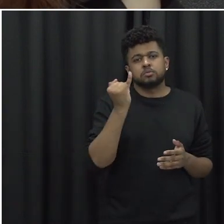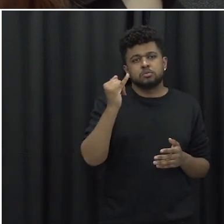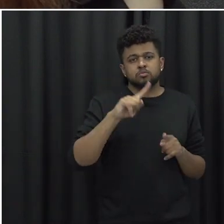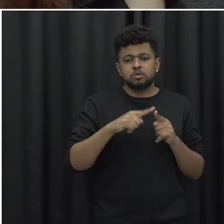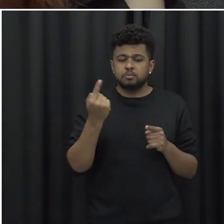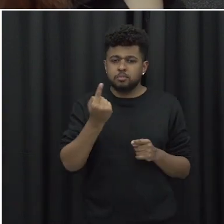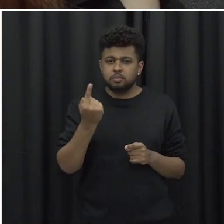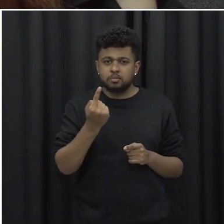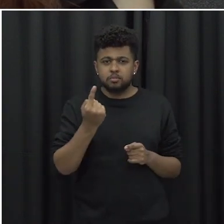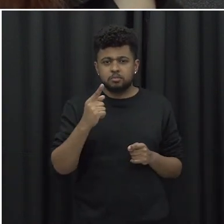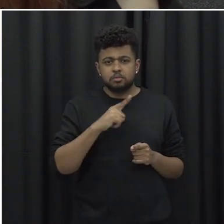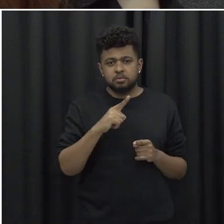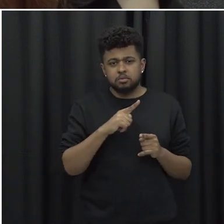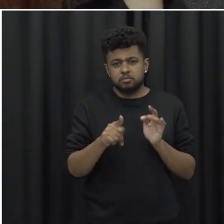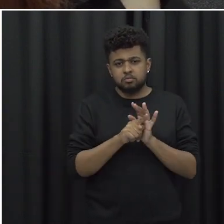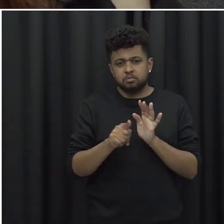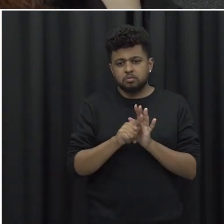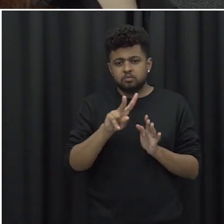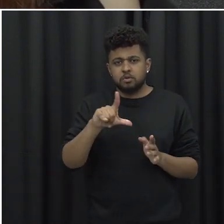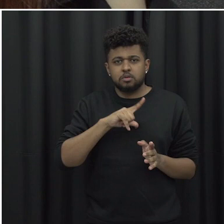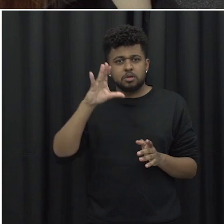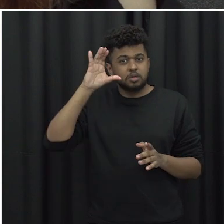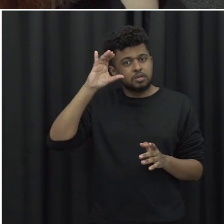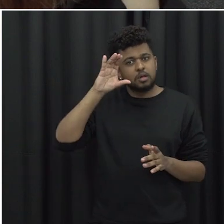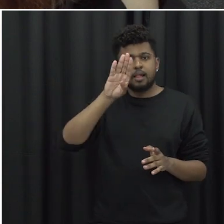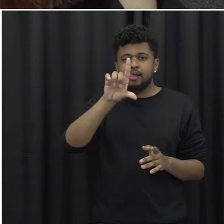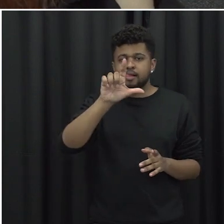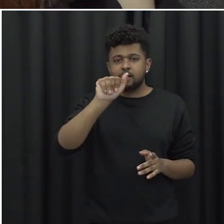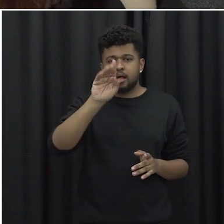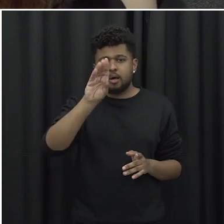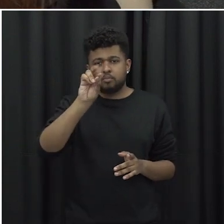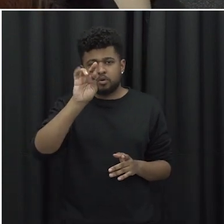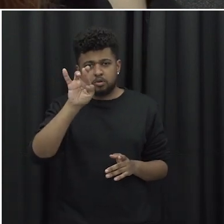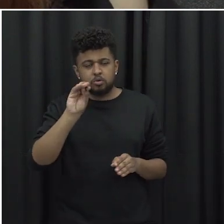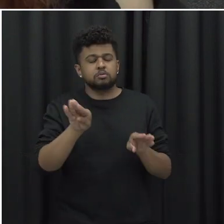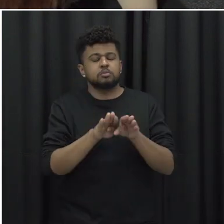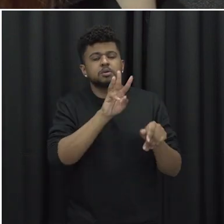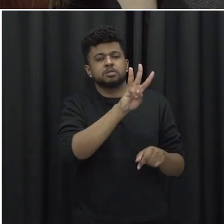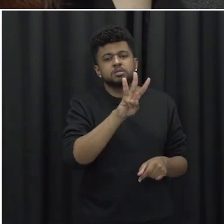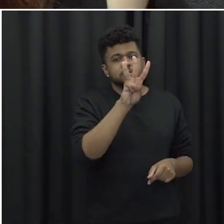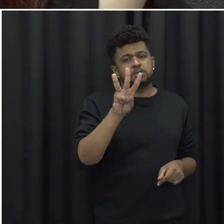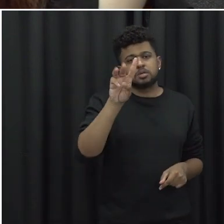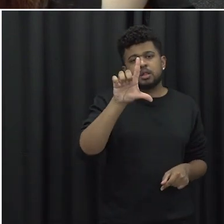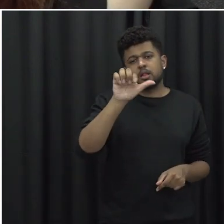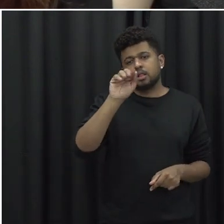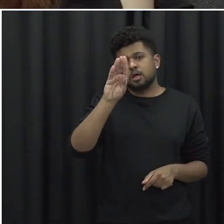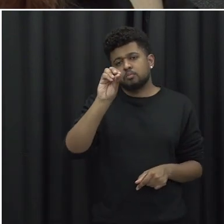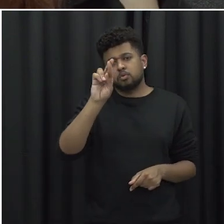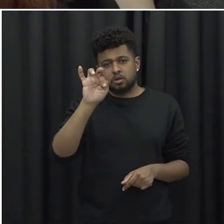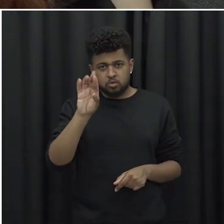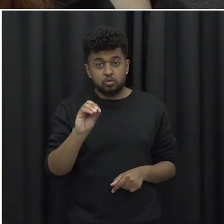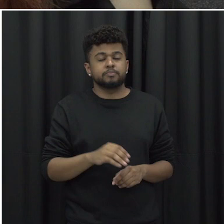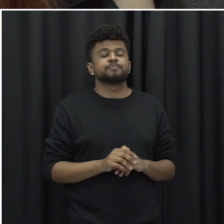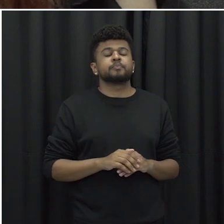site do laboratório. Né? Também a gente divulga isso nas associações, no caso de Parkinson, a gente tem a associação